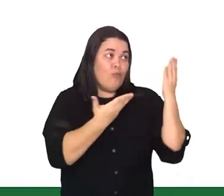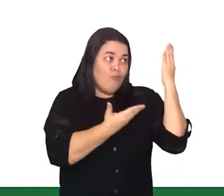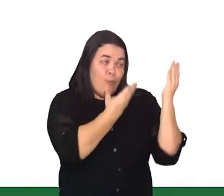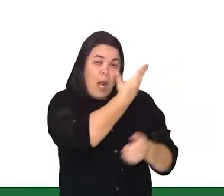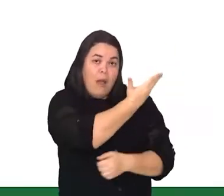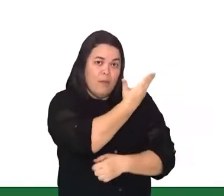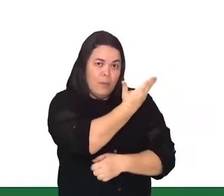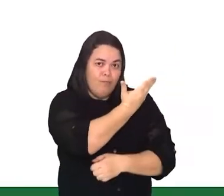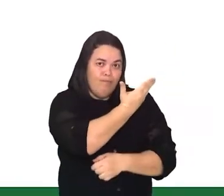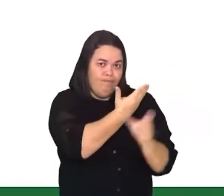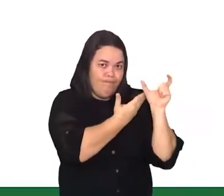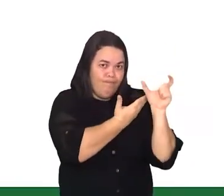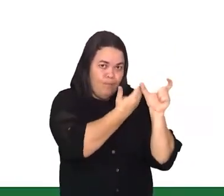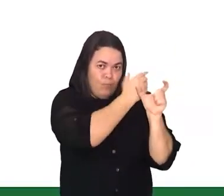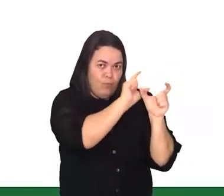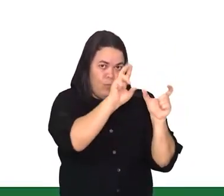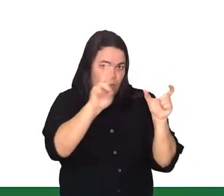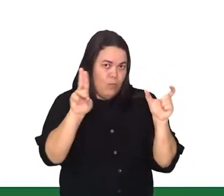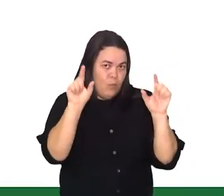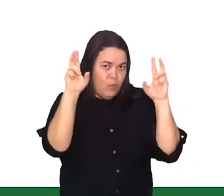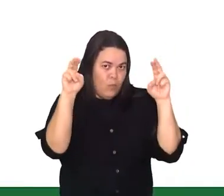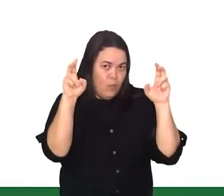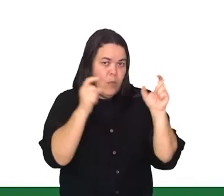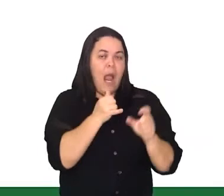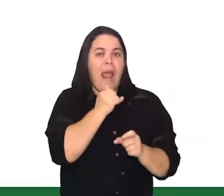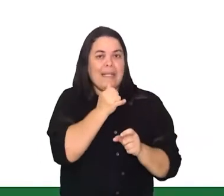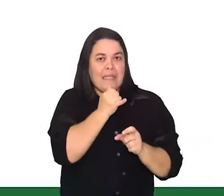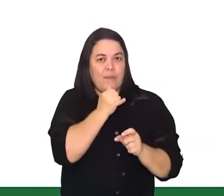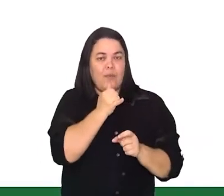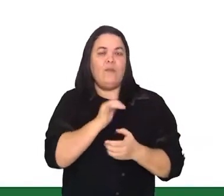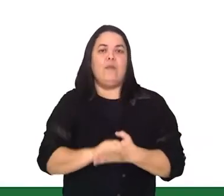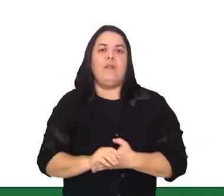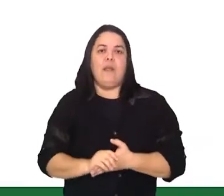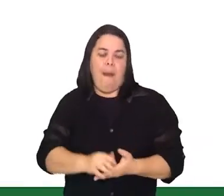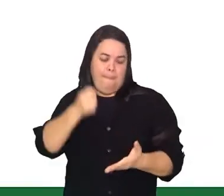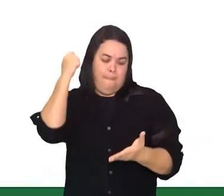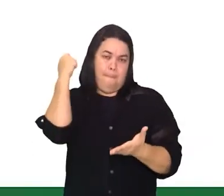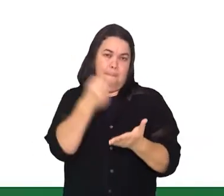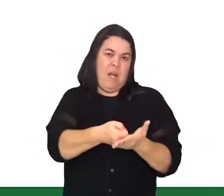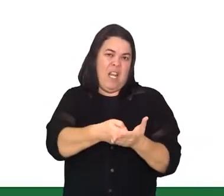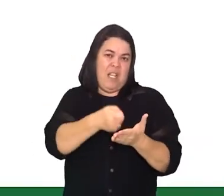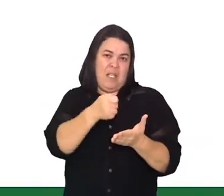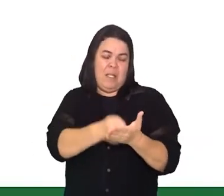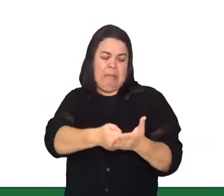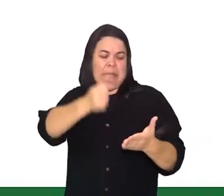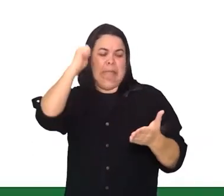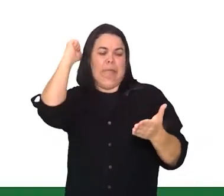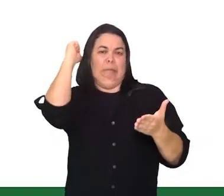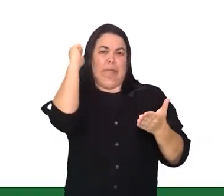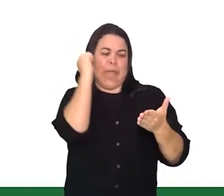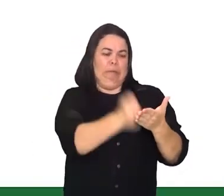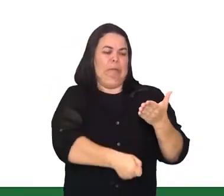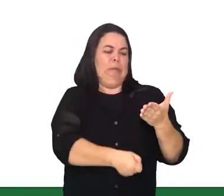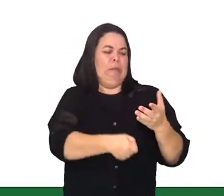polissêmica. Exemplos. A martelada não acertou a cabeça do